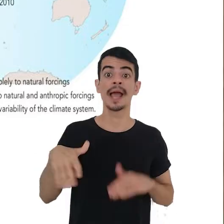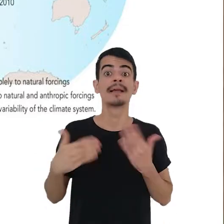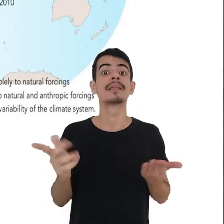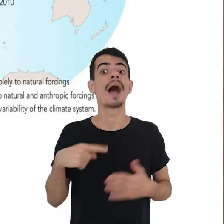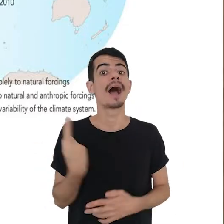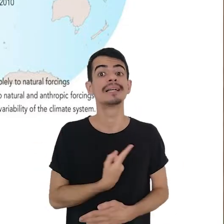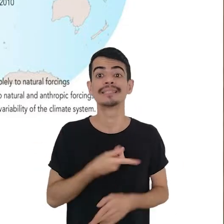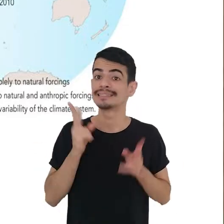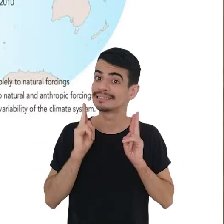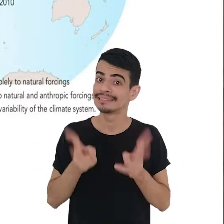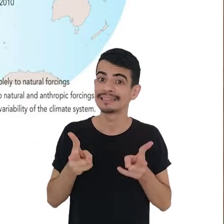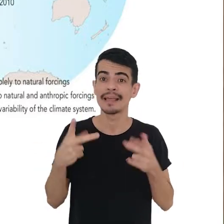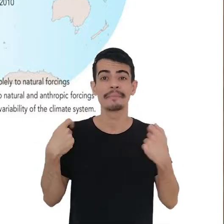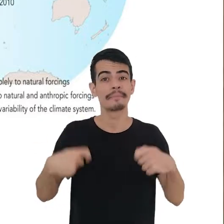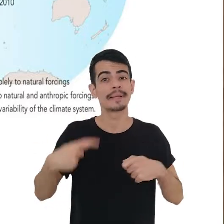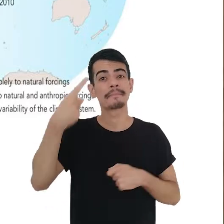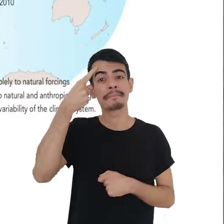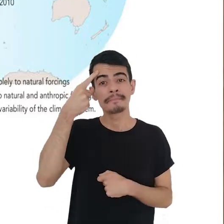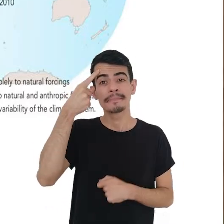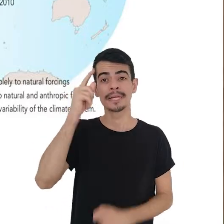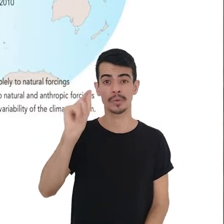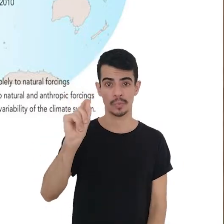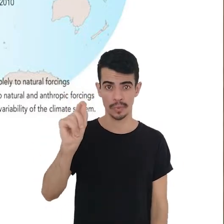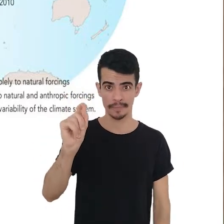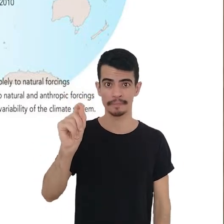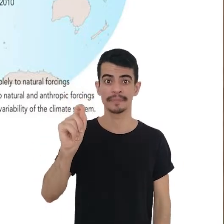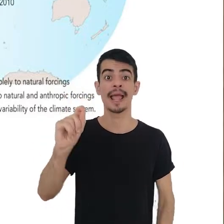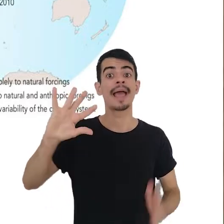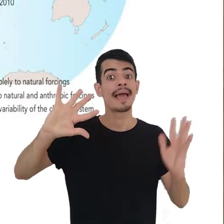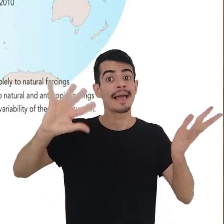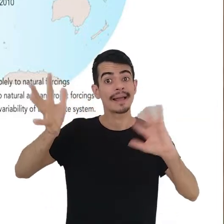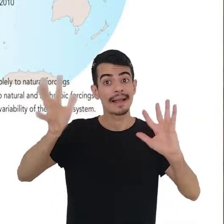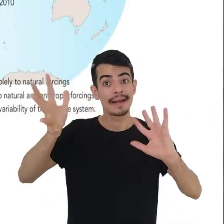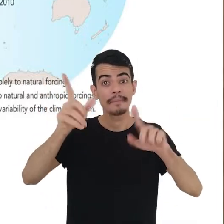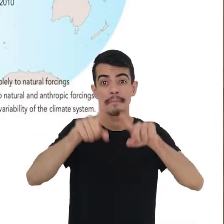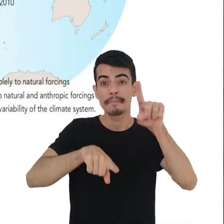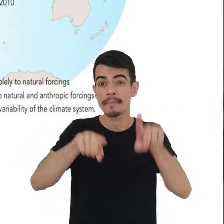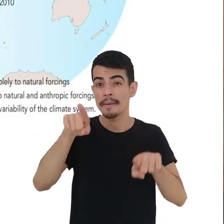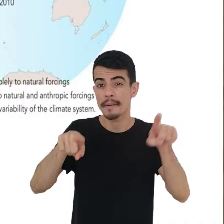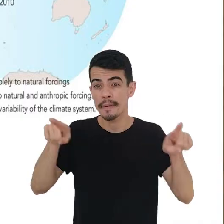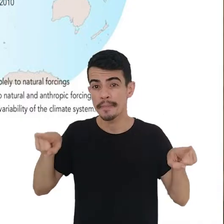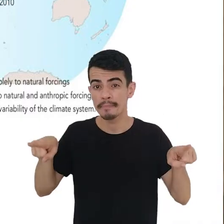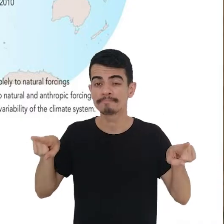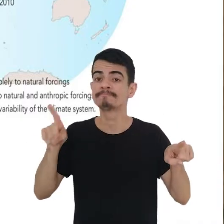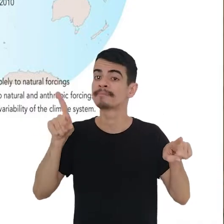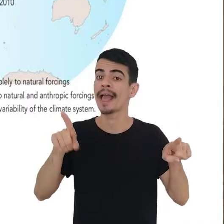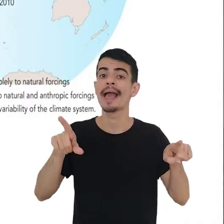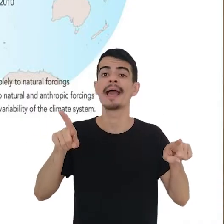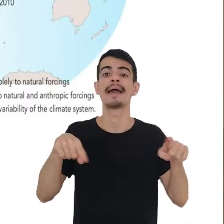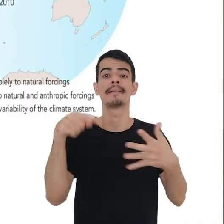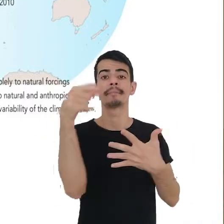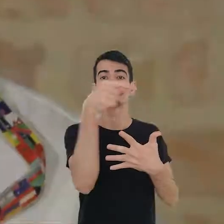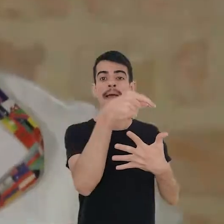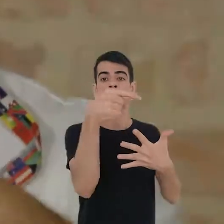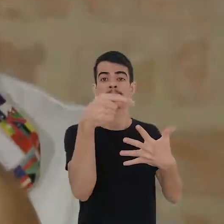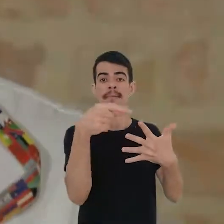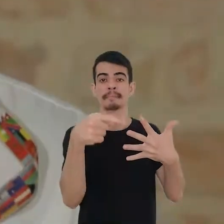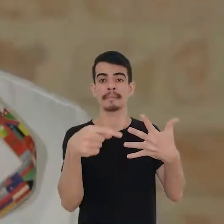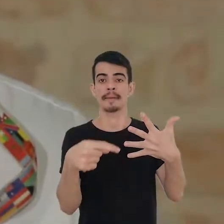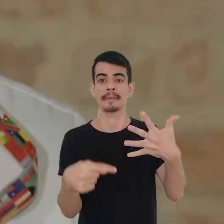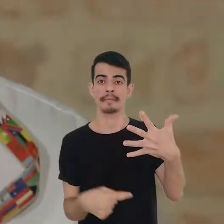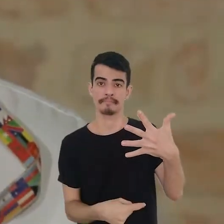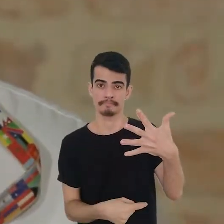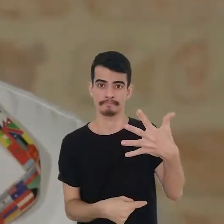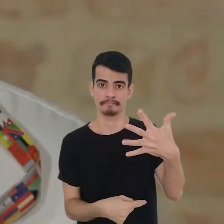sempre ter em mente é que a variabilidade climática ela é uma soma de fatores.